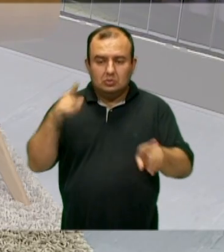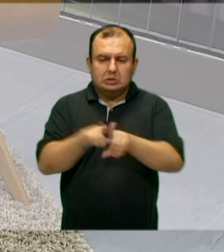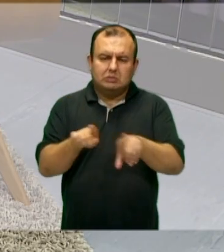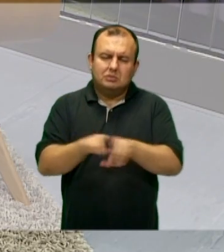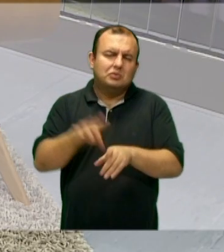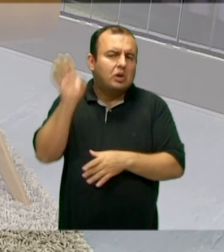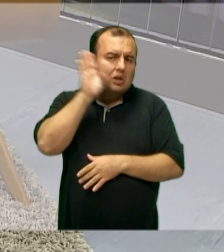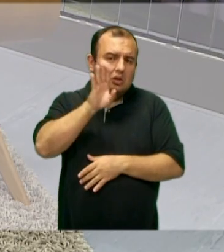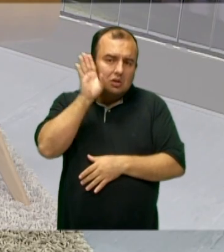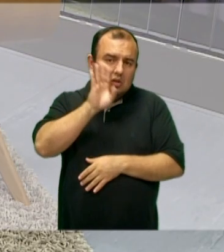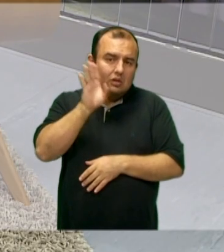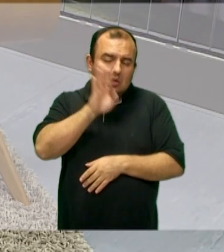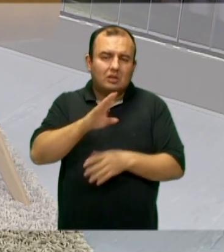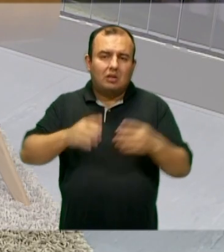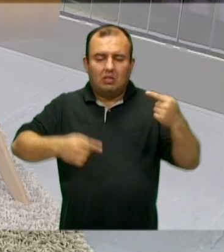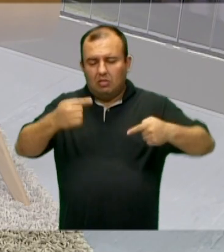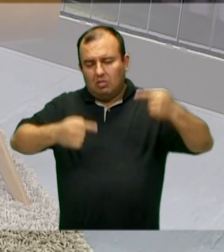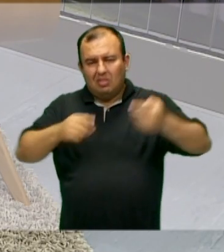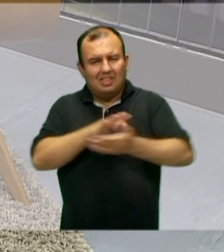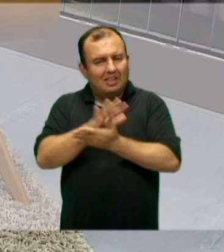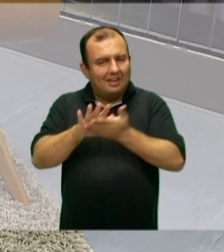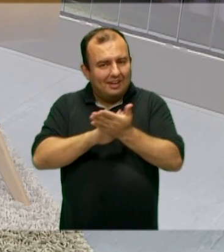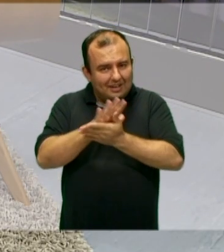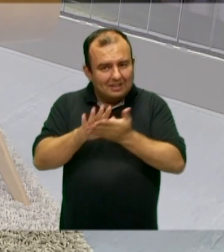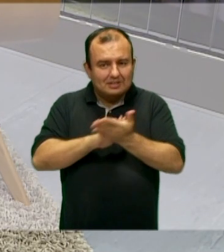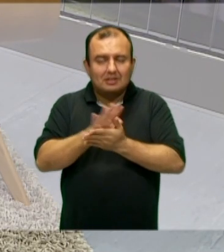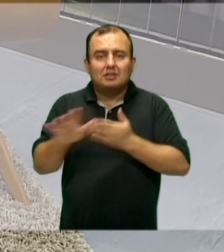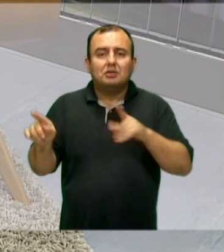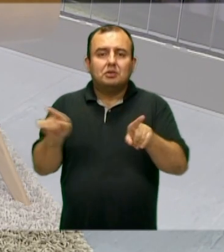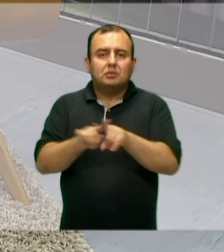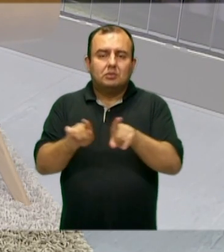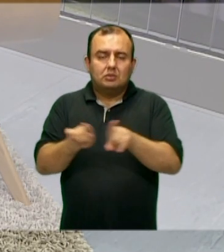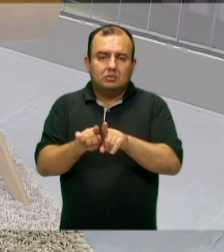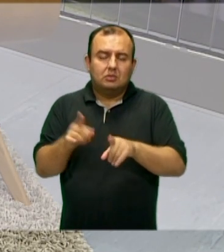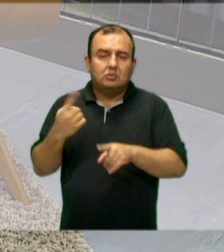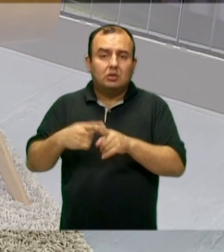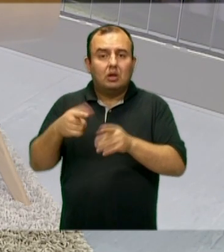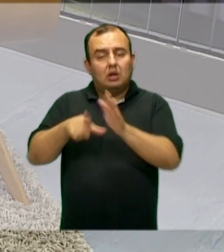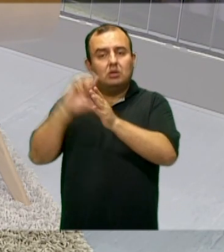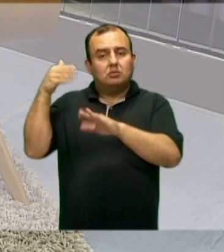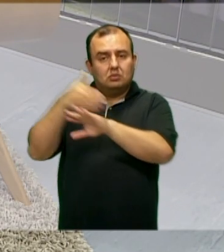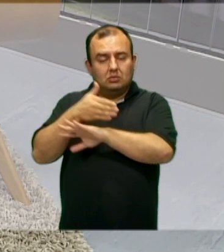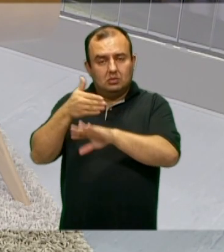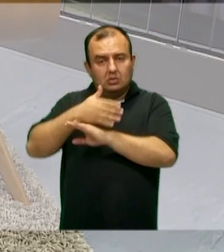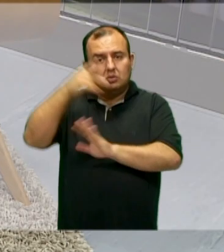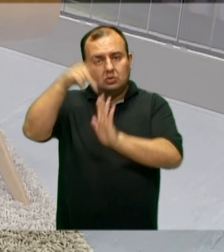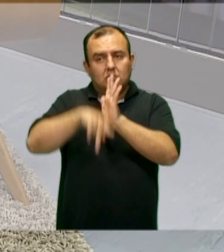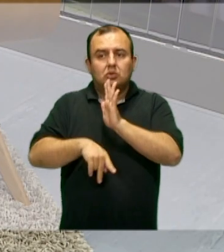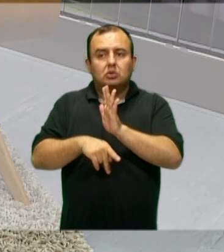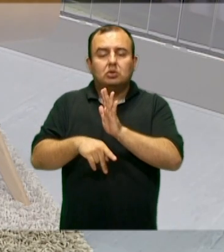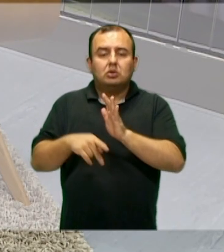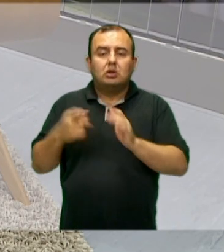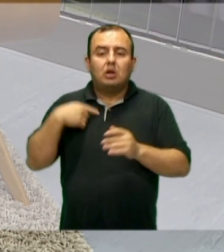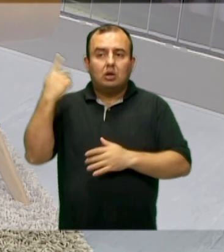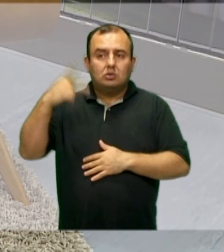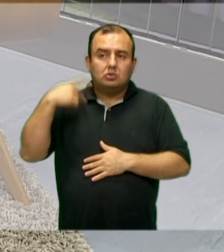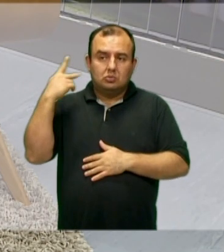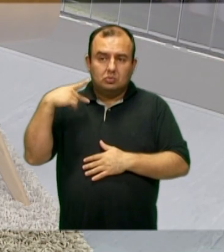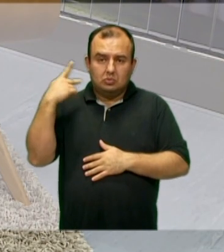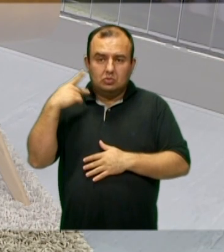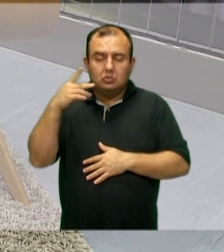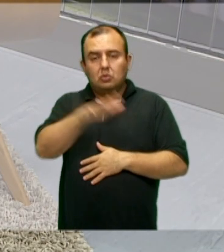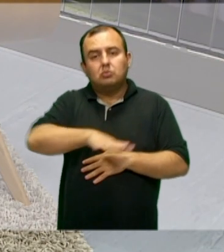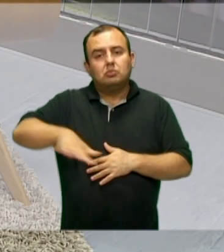muito legal, a gente não teve intrigas, né? Porque antes de eu participar desse projeto, eu particularmente achava que a política como